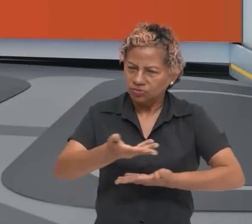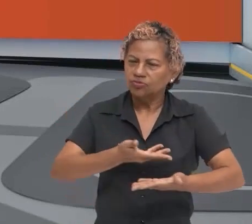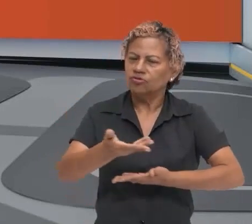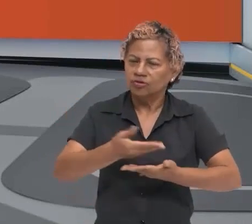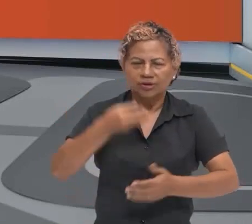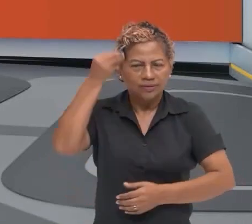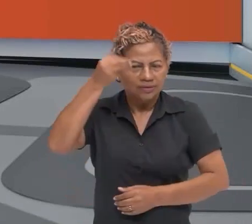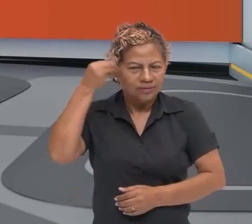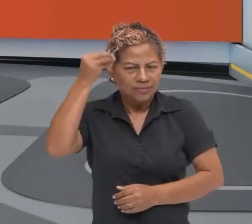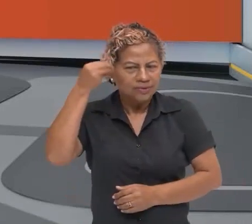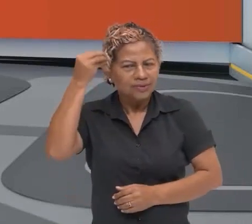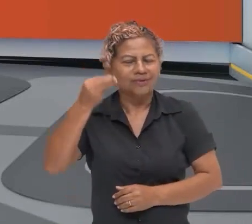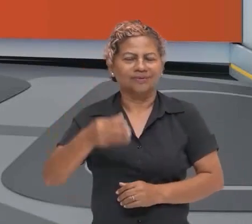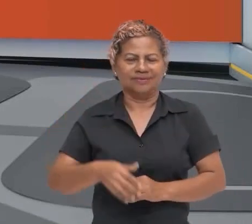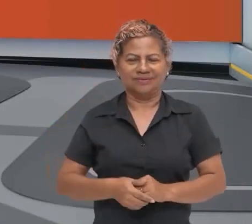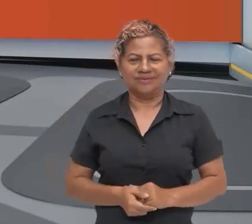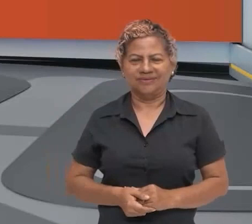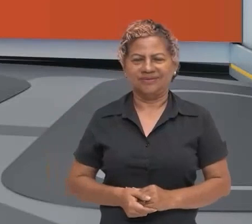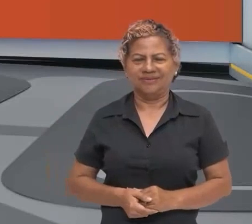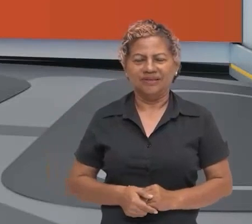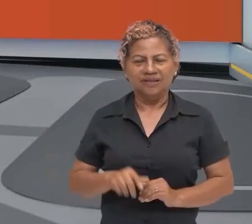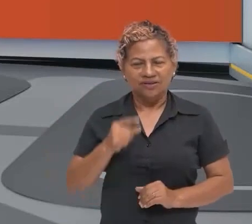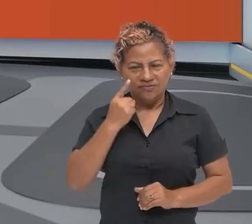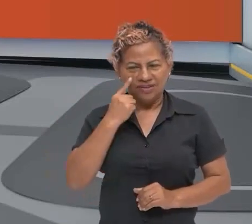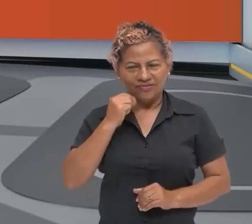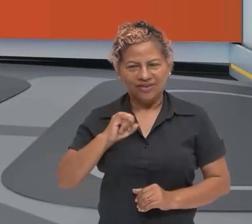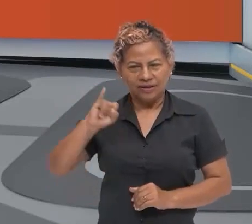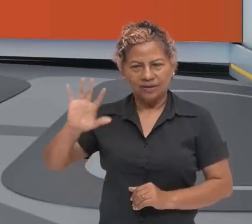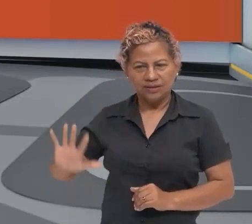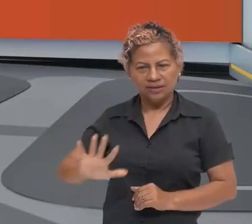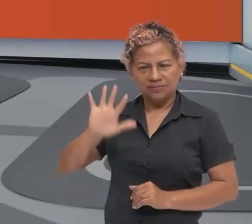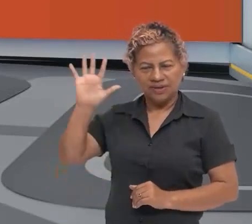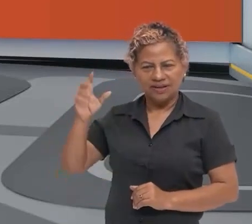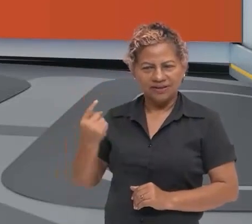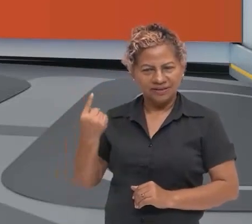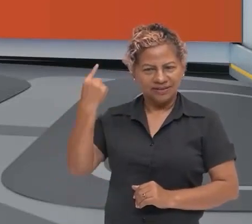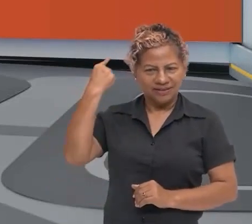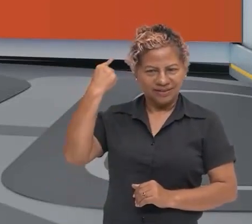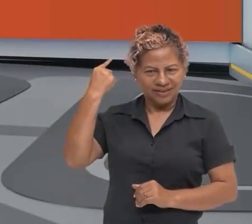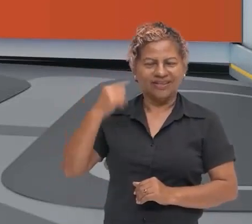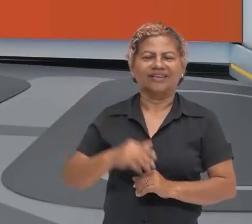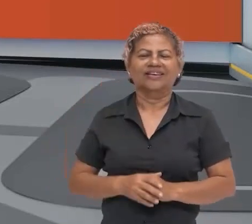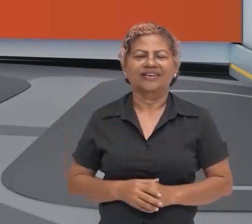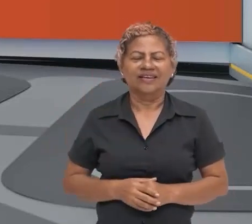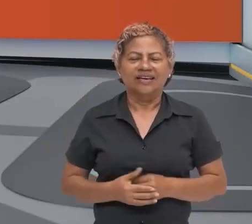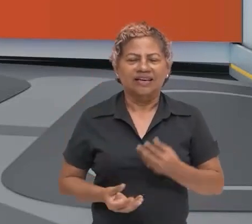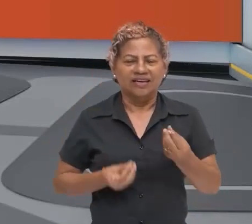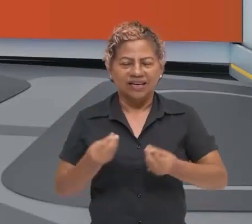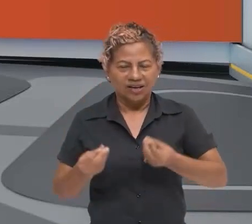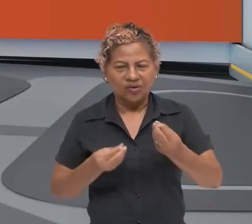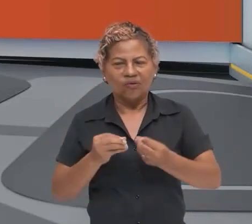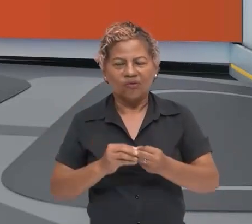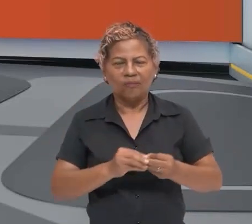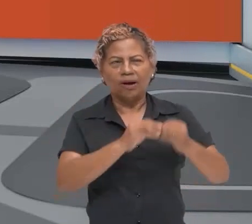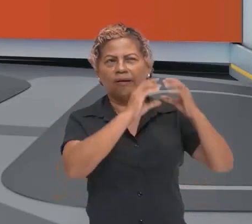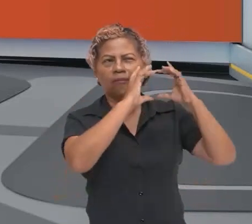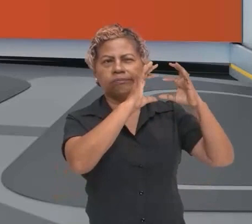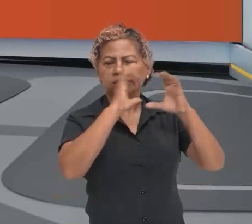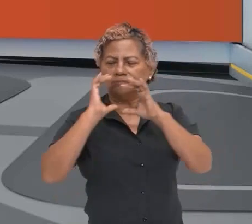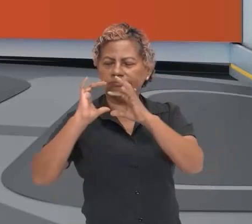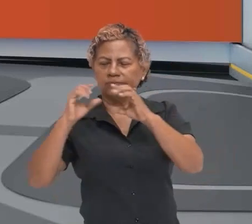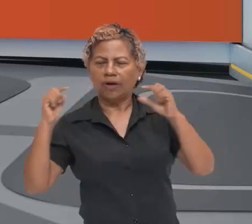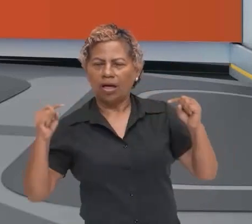de experiência aqui, né? Nossa imagem retrata muito bem isso, que são ferramentas que nós temos que buscar